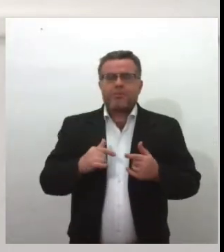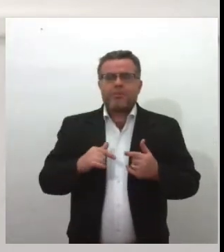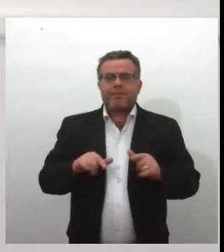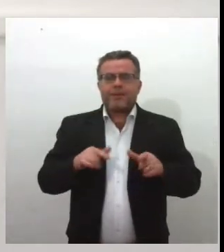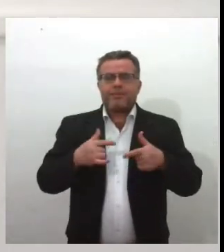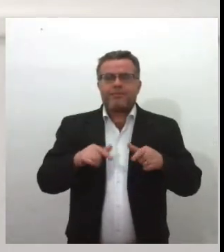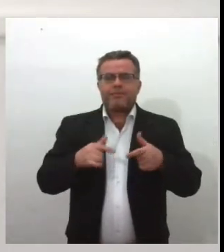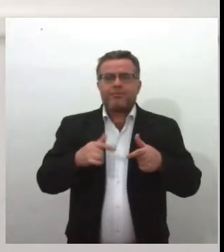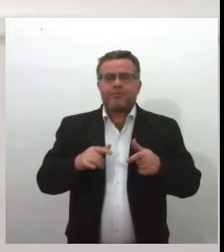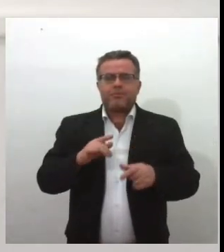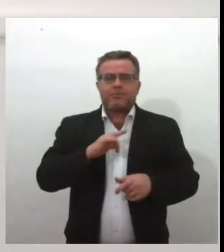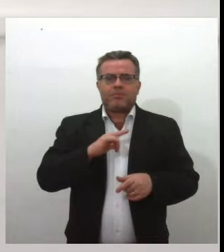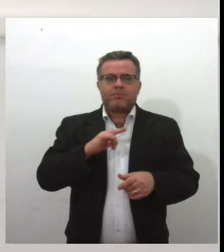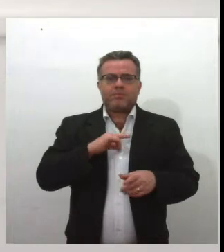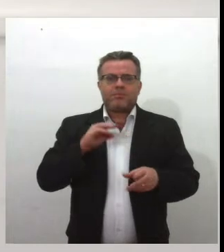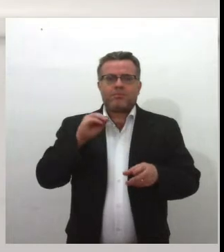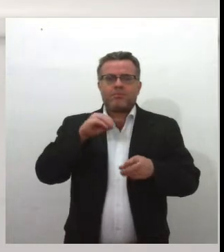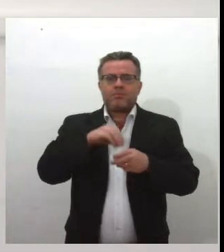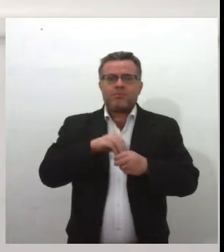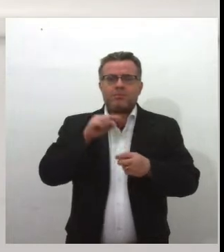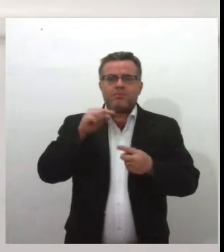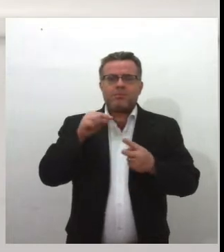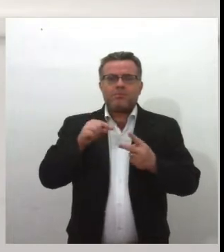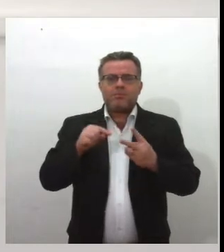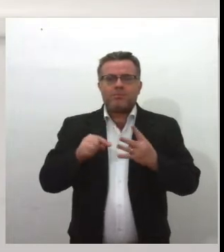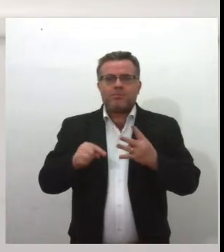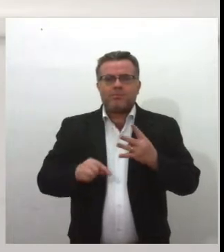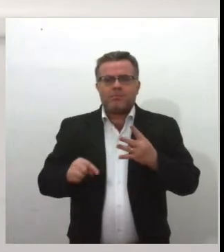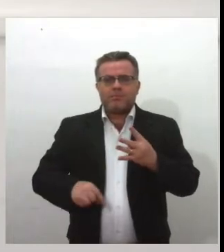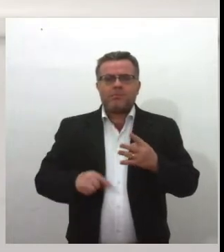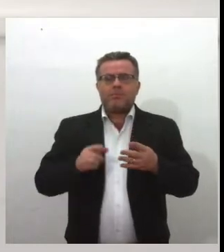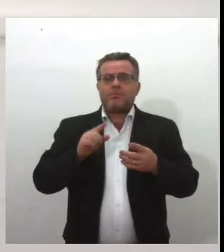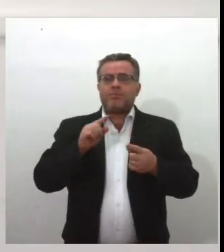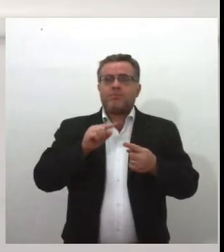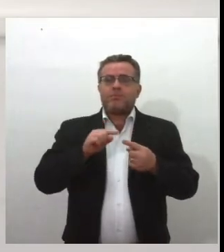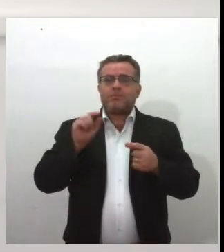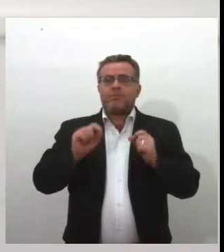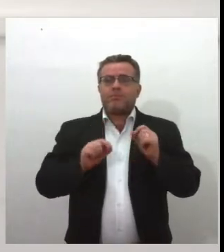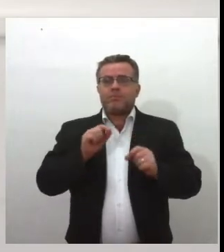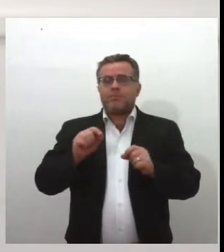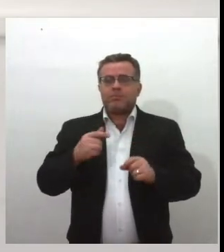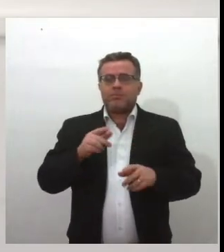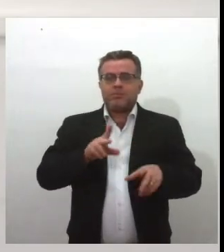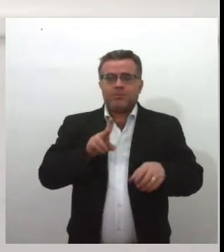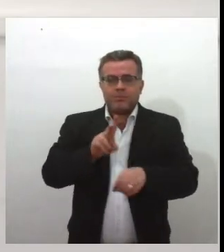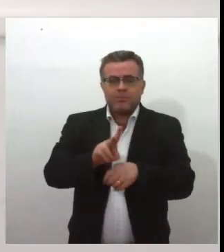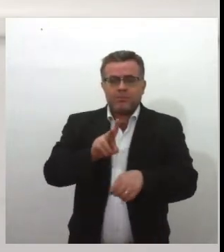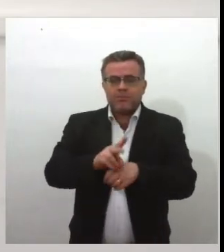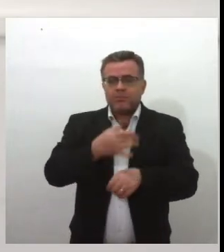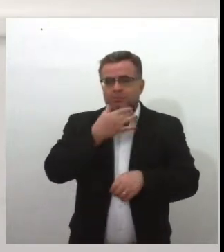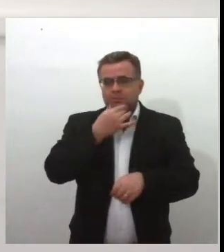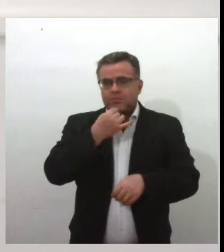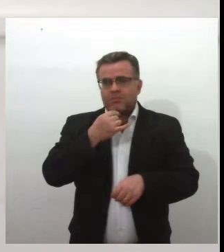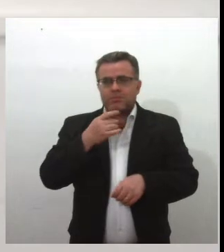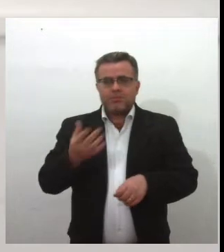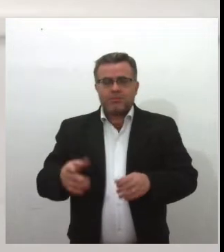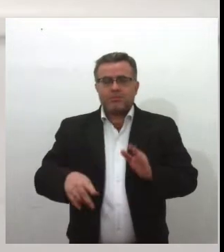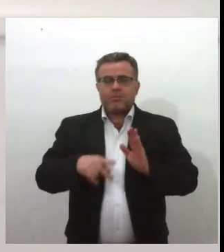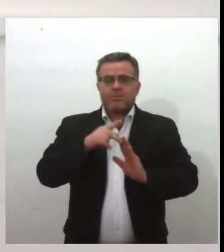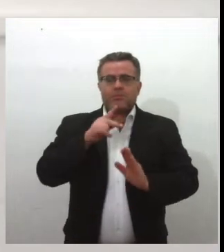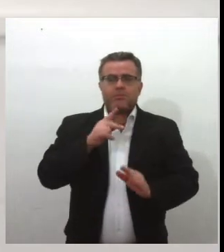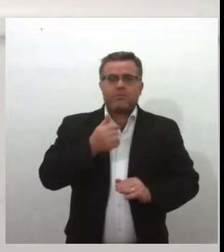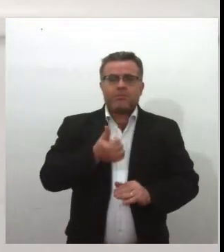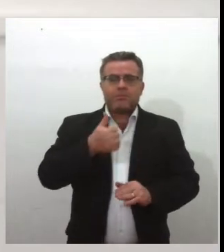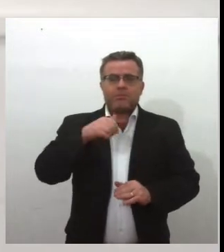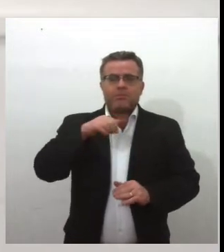todas as situações que envolvem a relação do cuidado com o homem, que é a portaria 1944 do Ministério